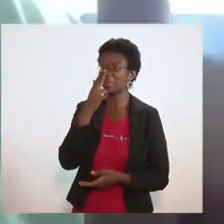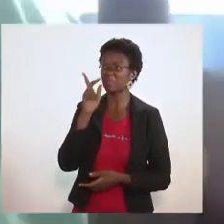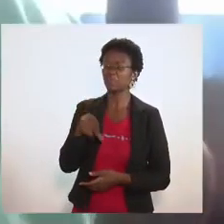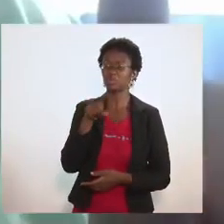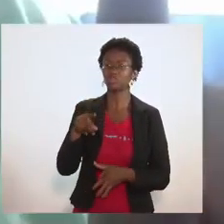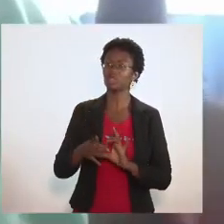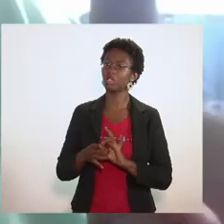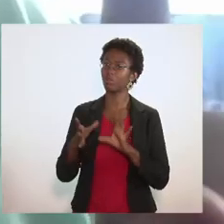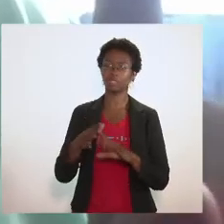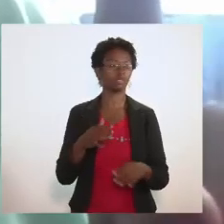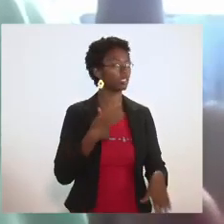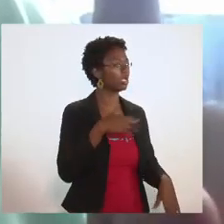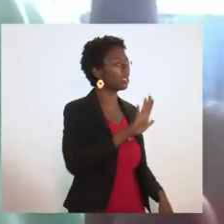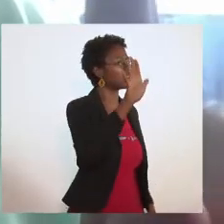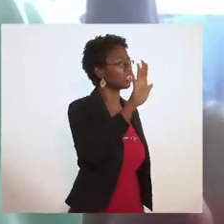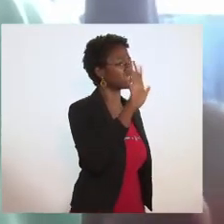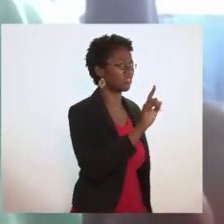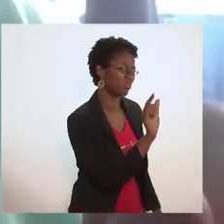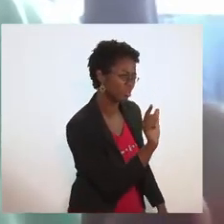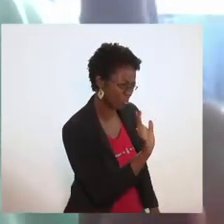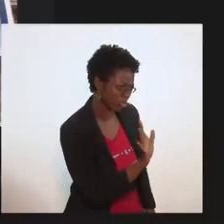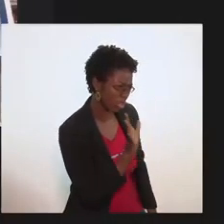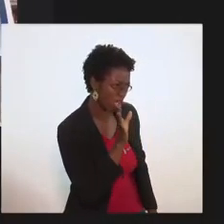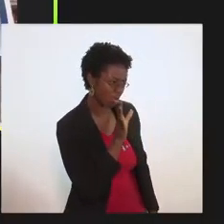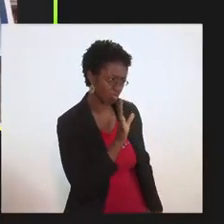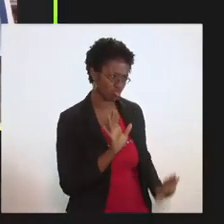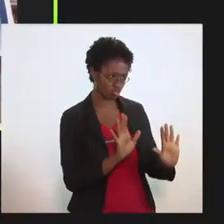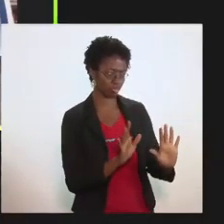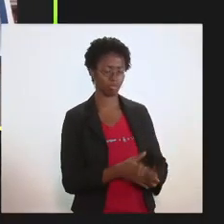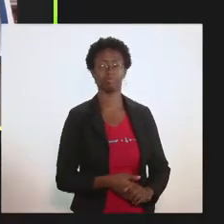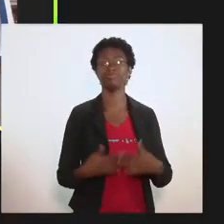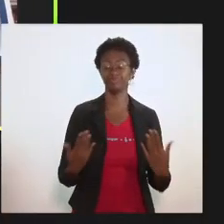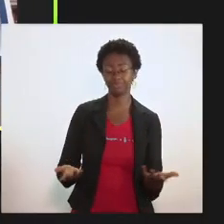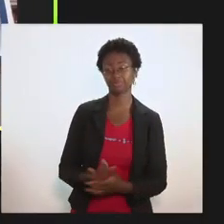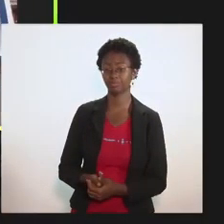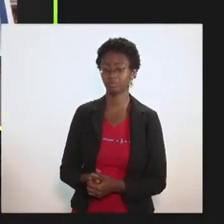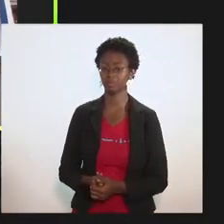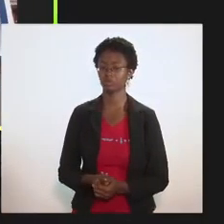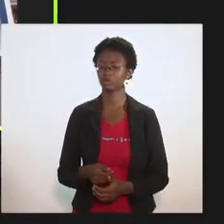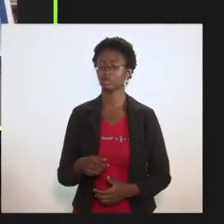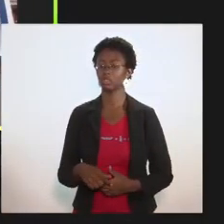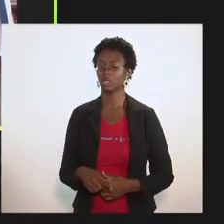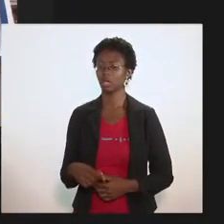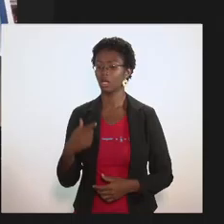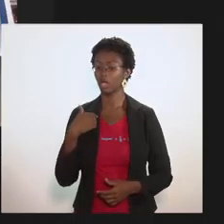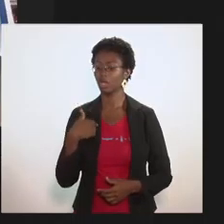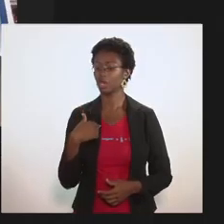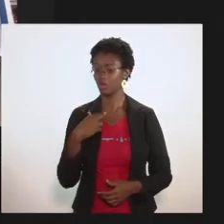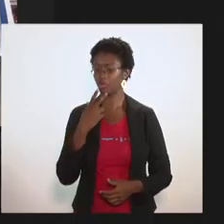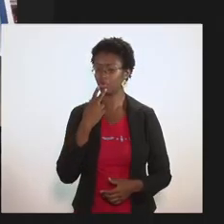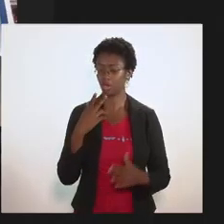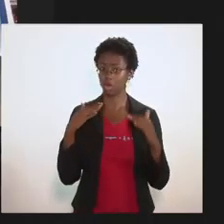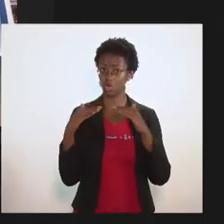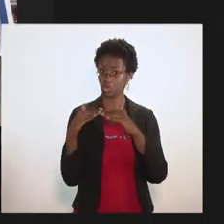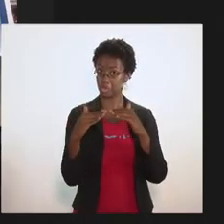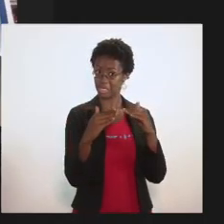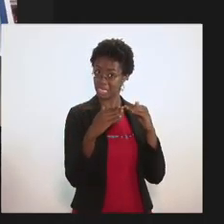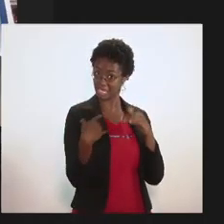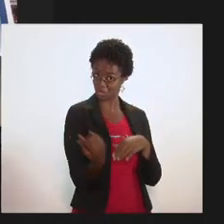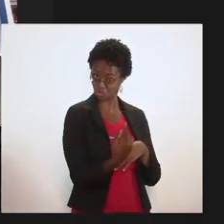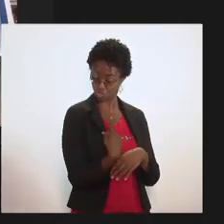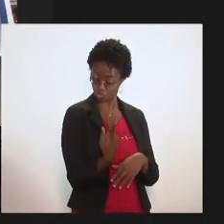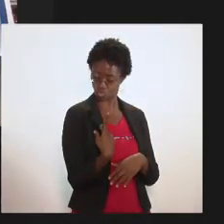a uma normativa federal, uma normativa constitucional, portanto, hierarquicamente superior à lei que a gente está avaliando nesse momento, que possa ser encarado